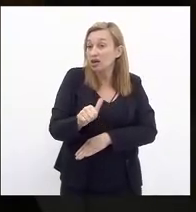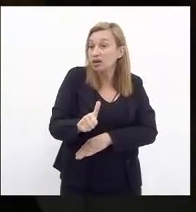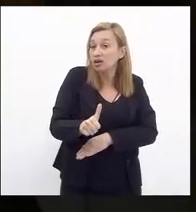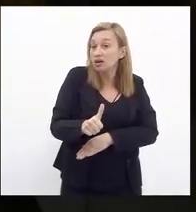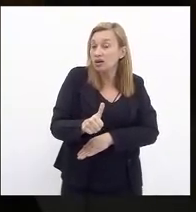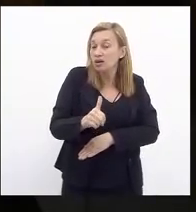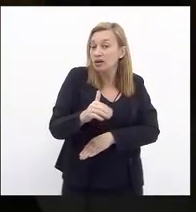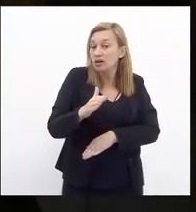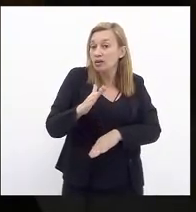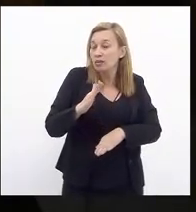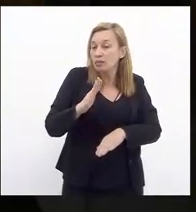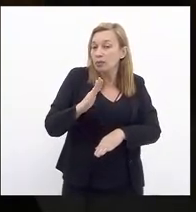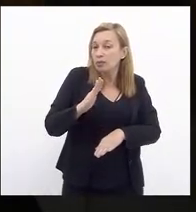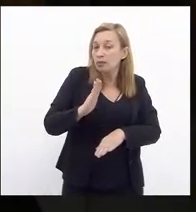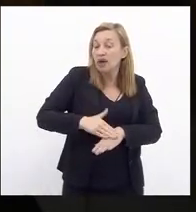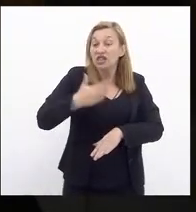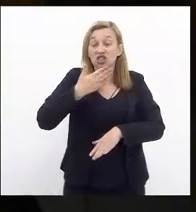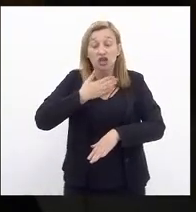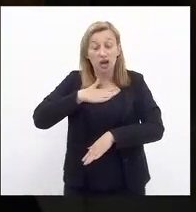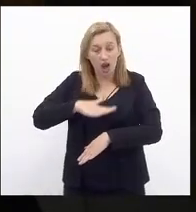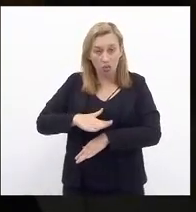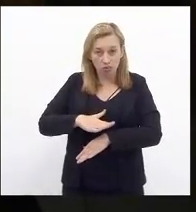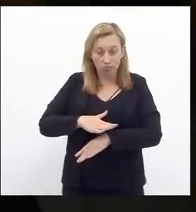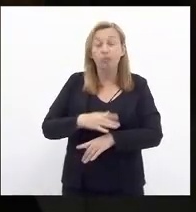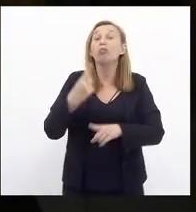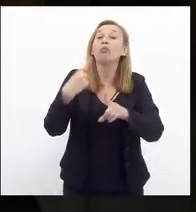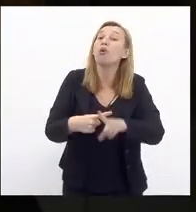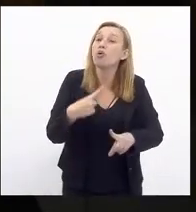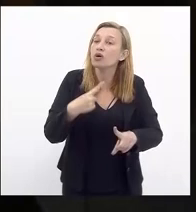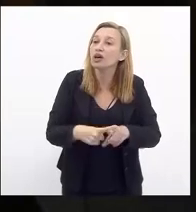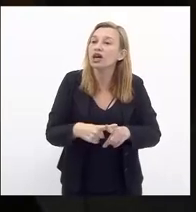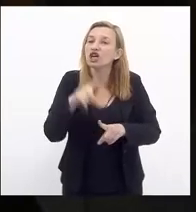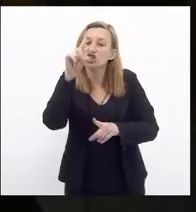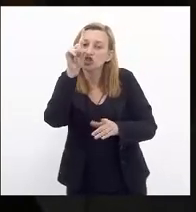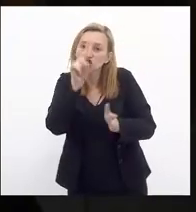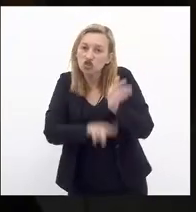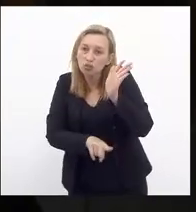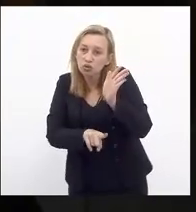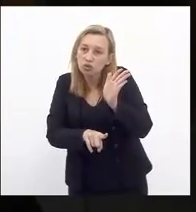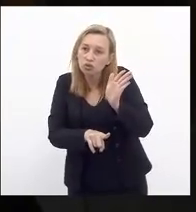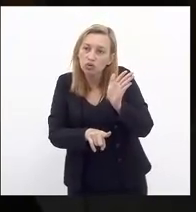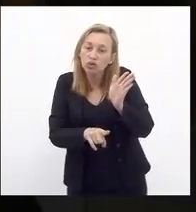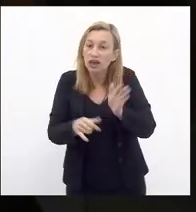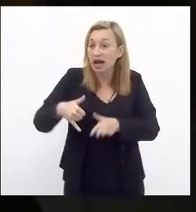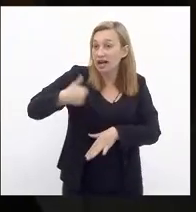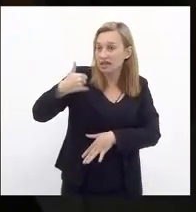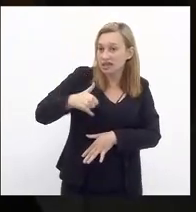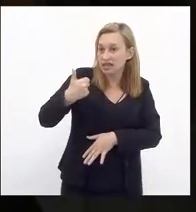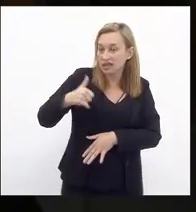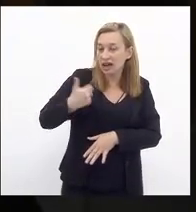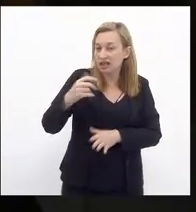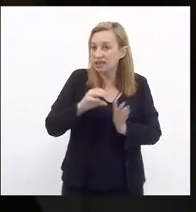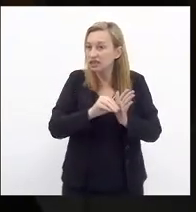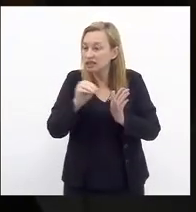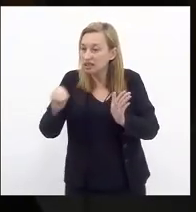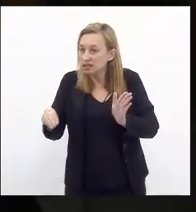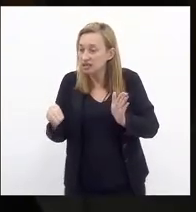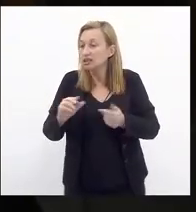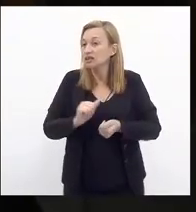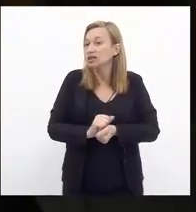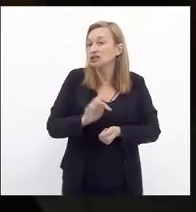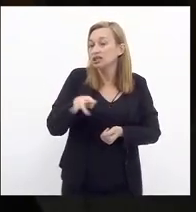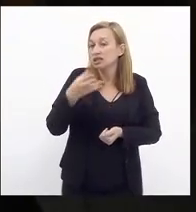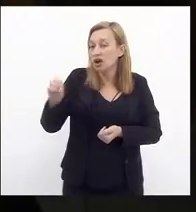mas para Fábio porque diminuiu se as cidades de transição